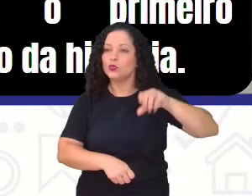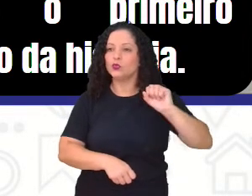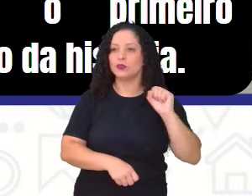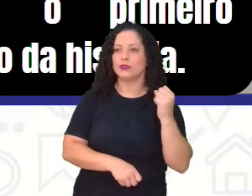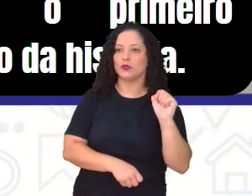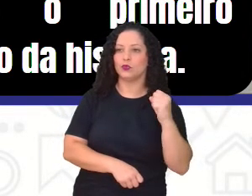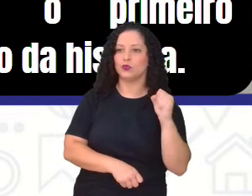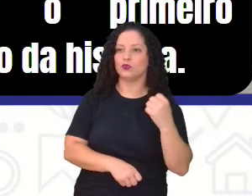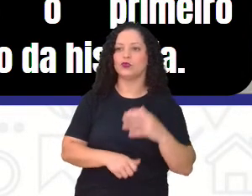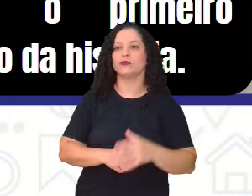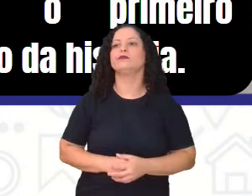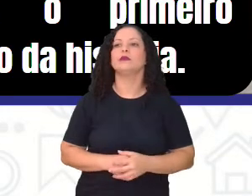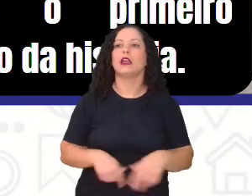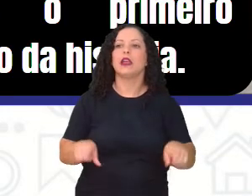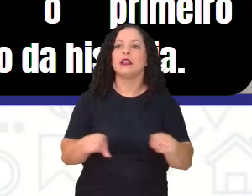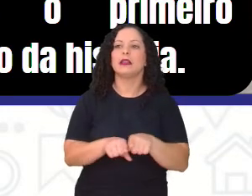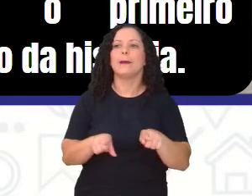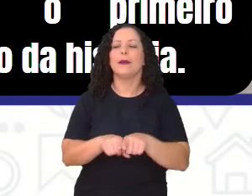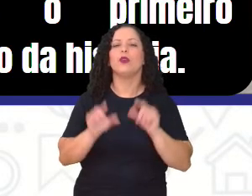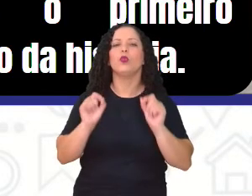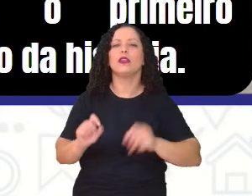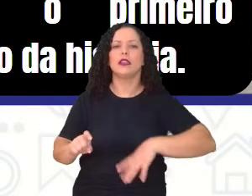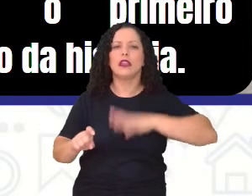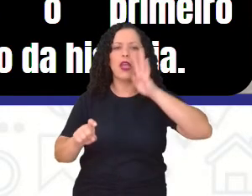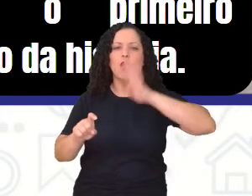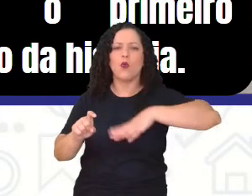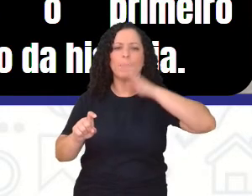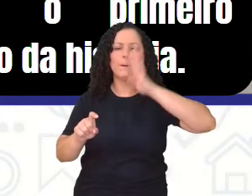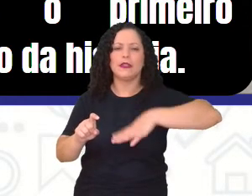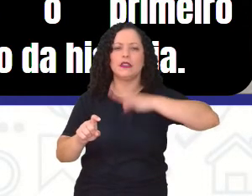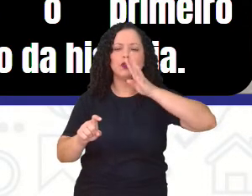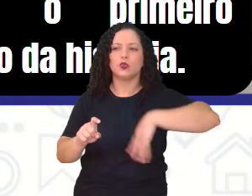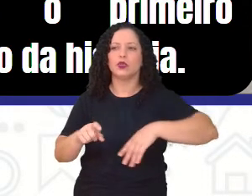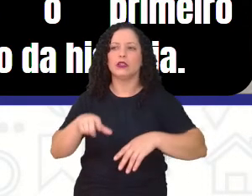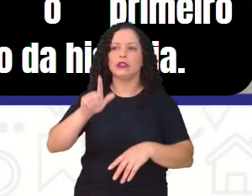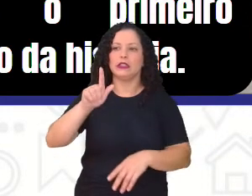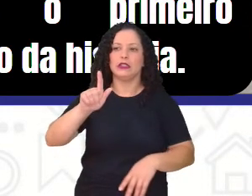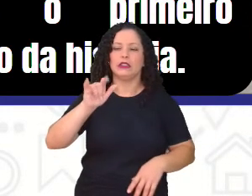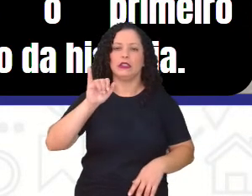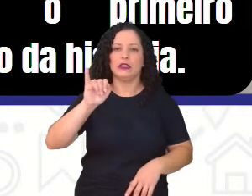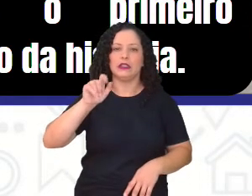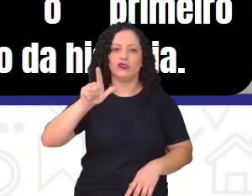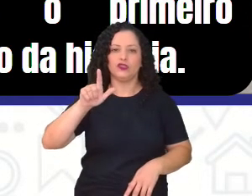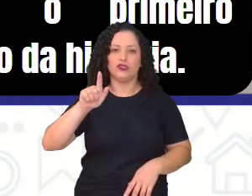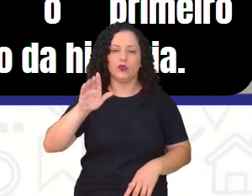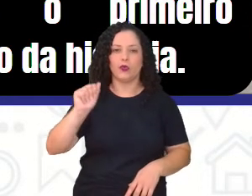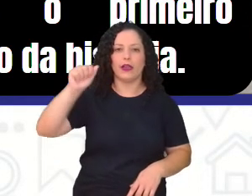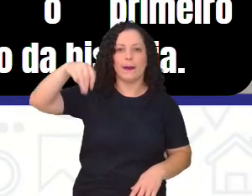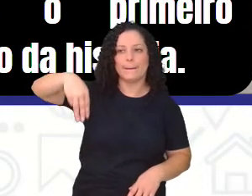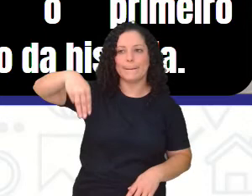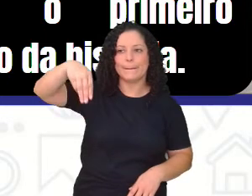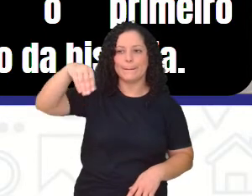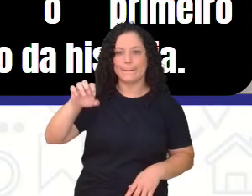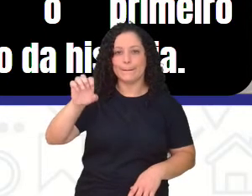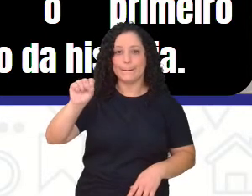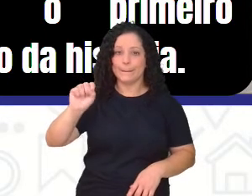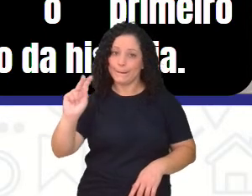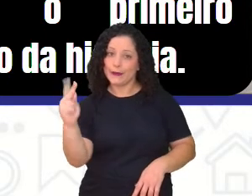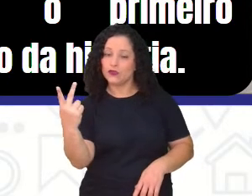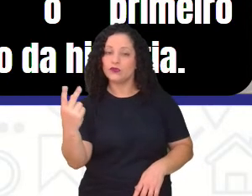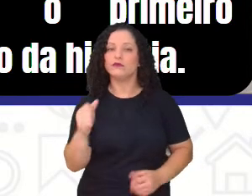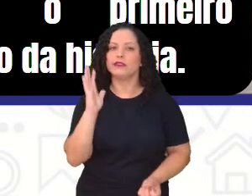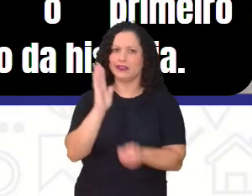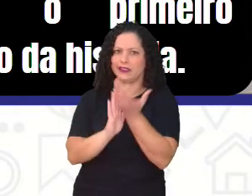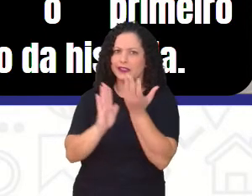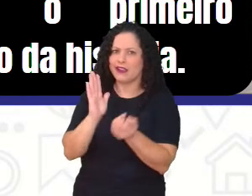né? Gilgamesh, que é considerado o primeiro texto literário da história. Então, eles não somente inventaram a escrita,